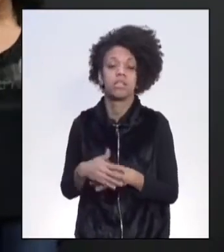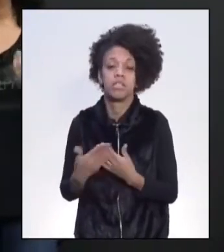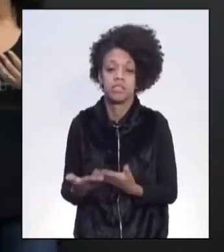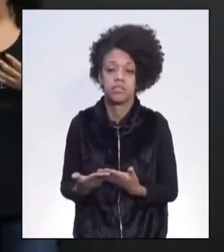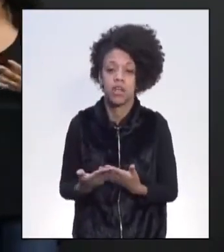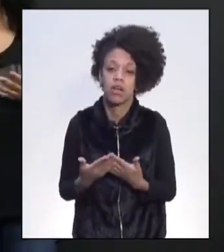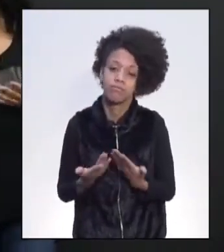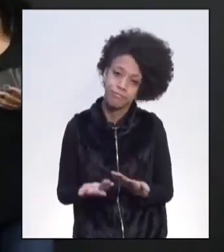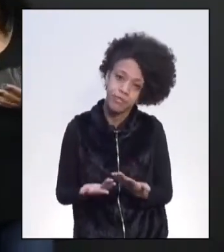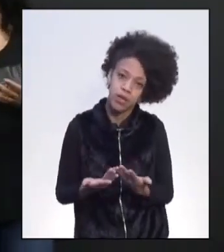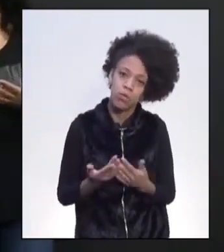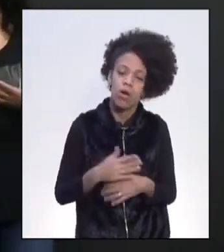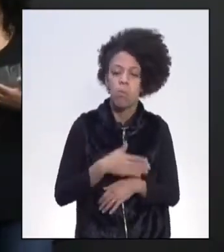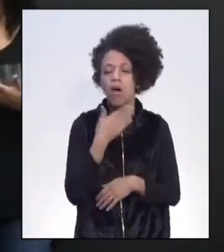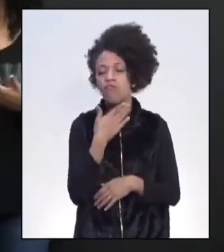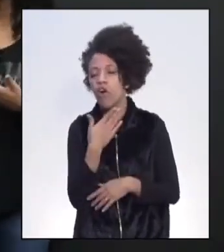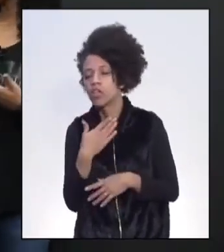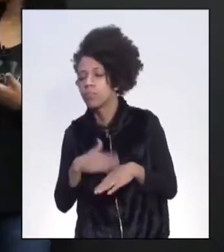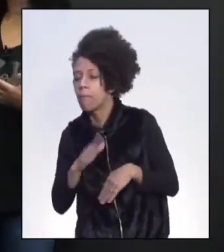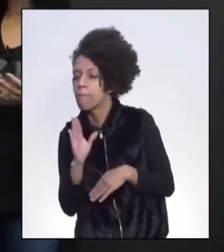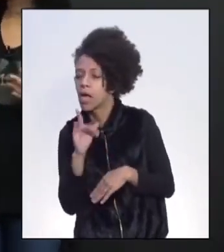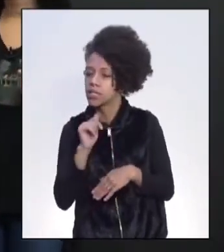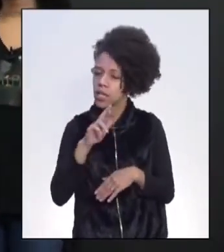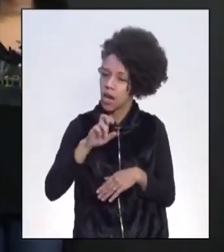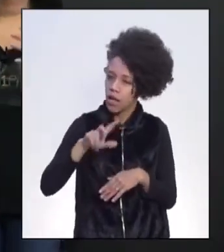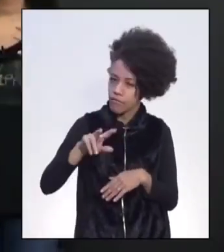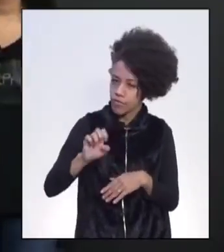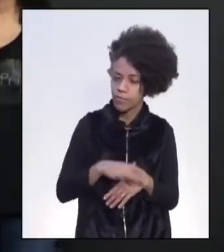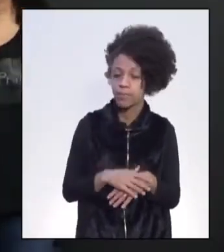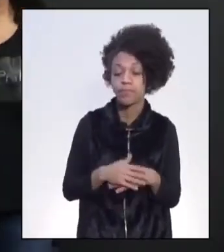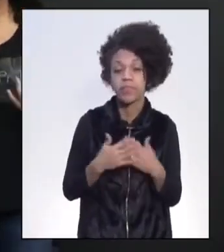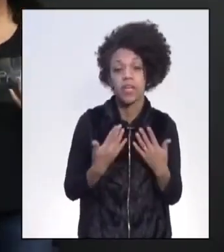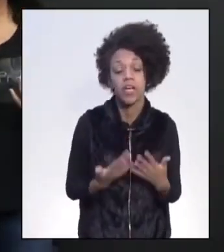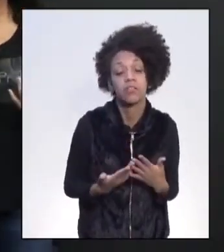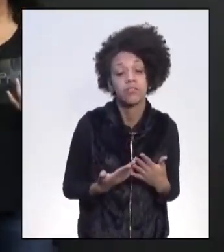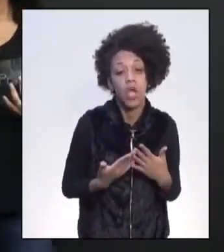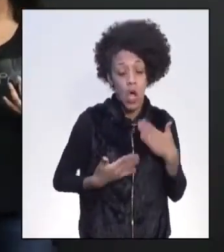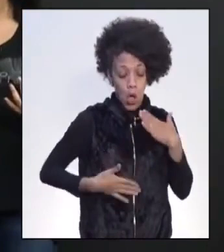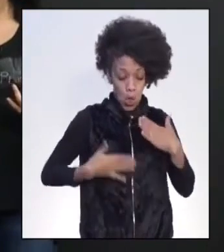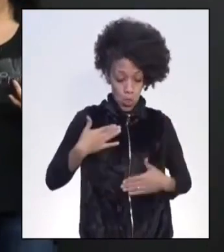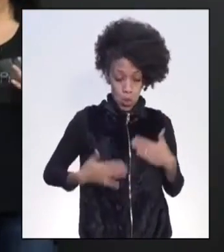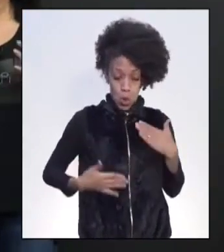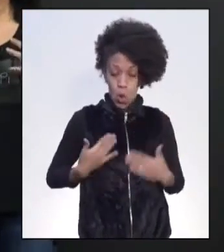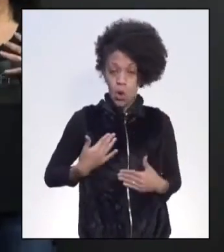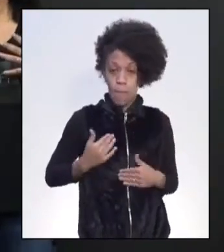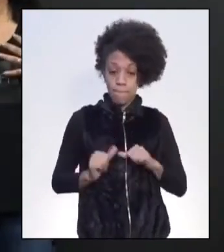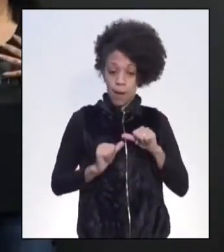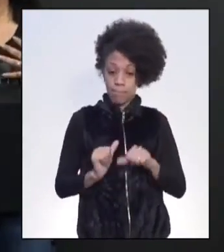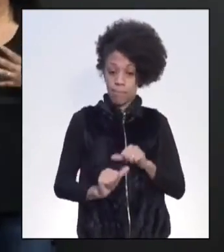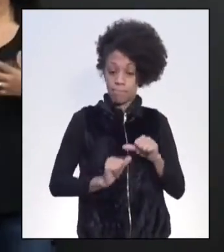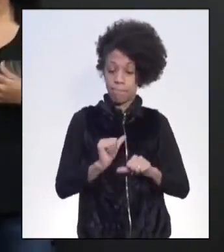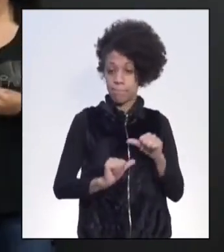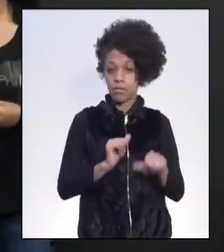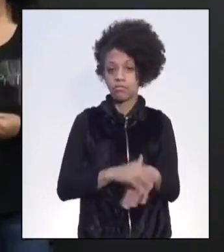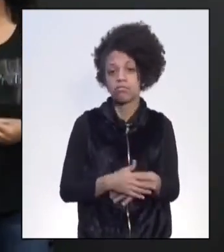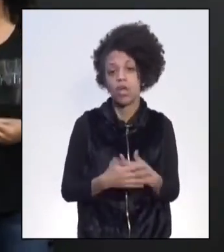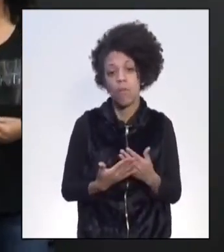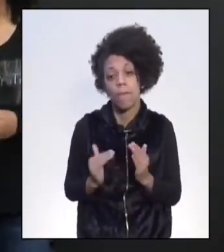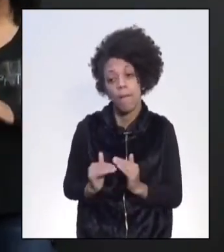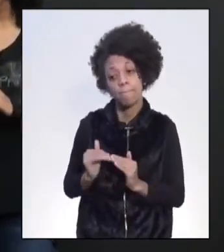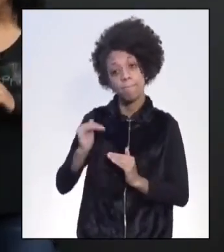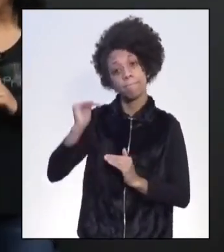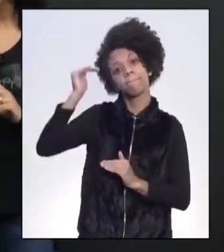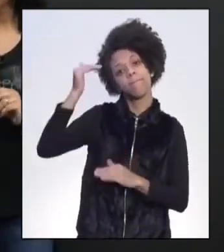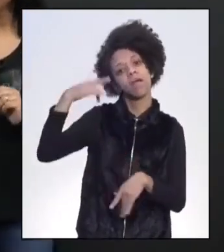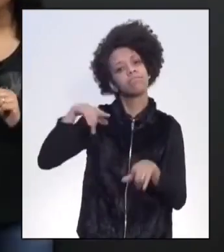vocais. Logo, uma voz mais grave. Alterações no corpo. Tanto a questão do